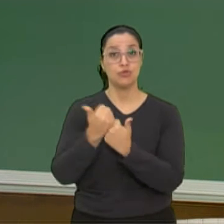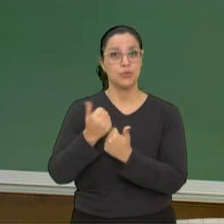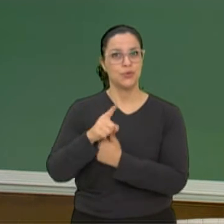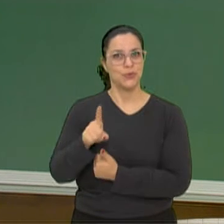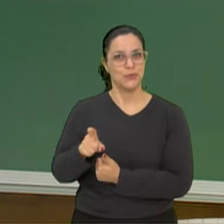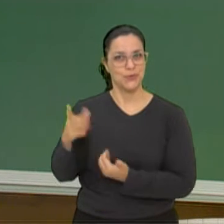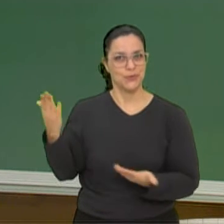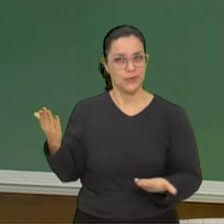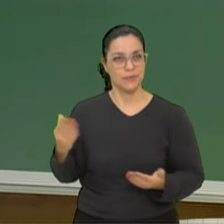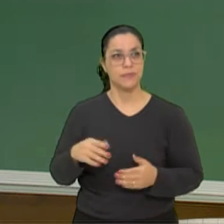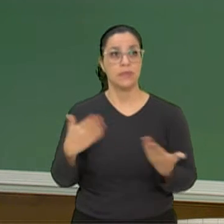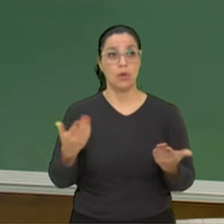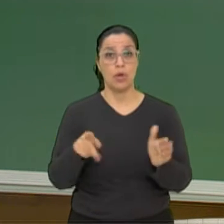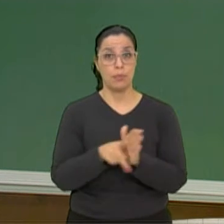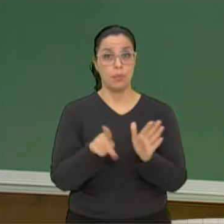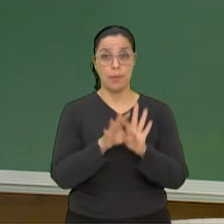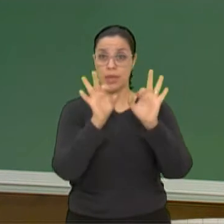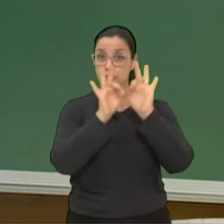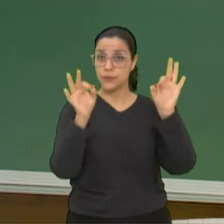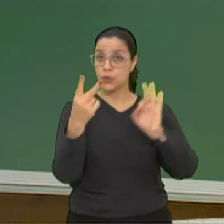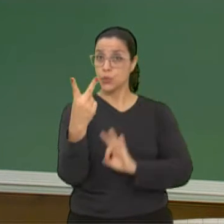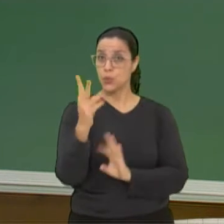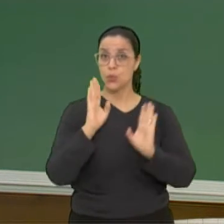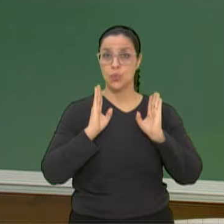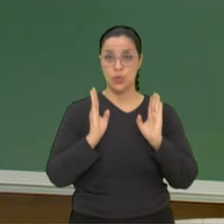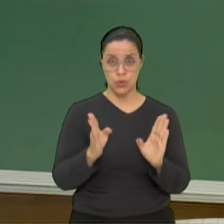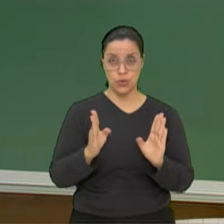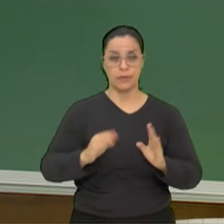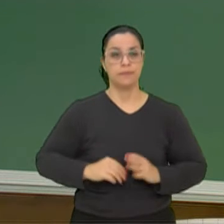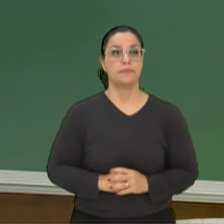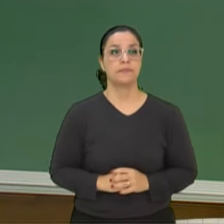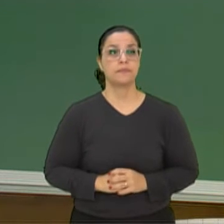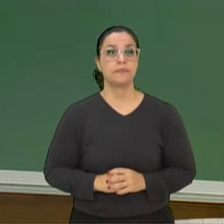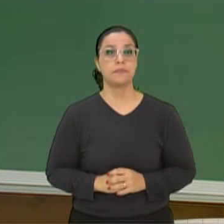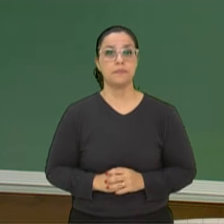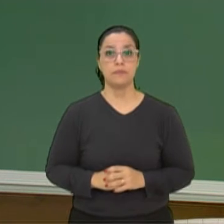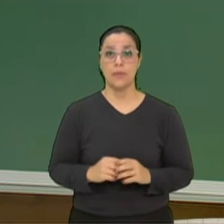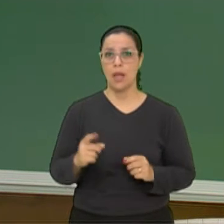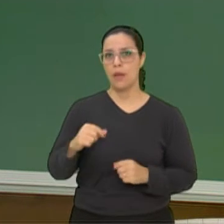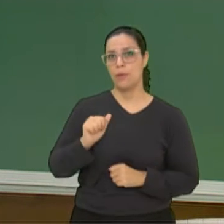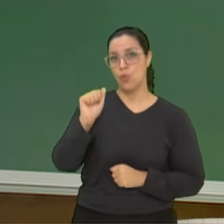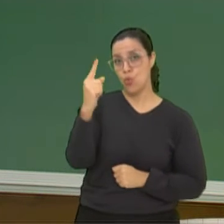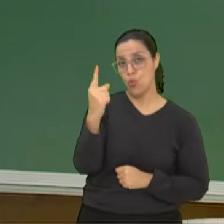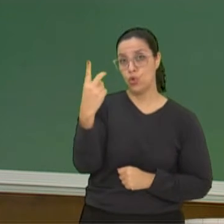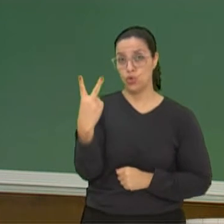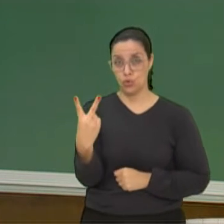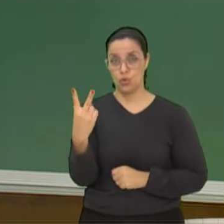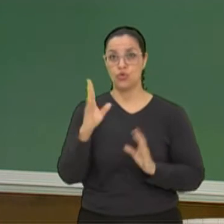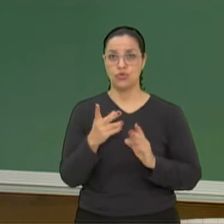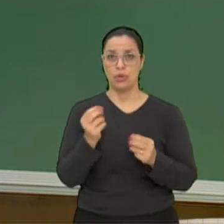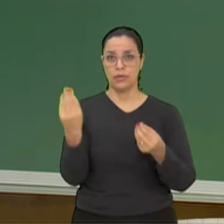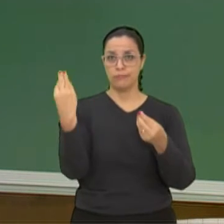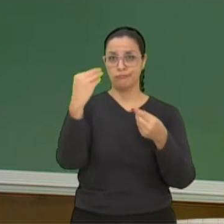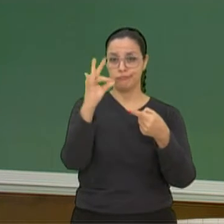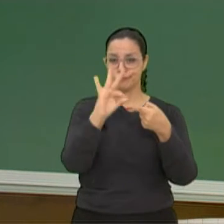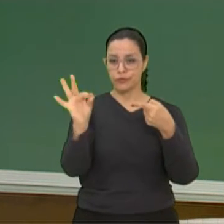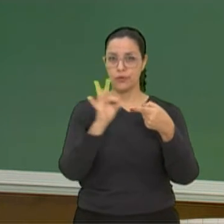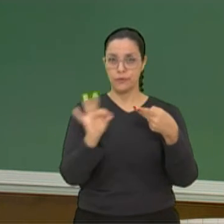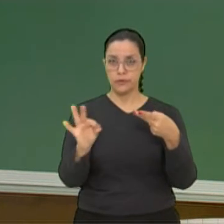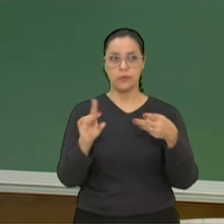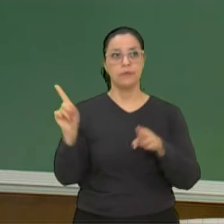Beleza? Então, eu escrevi as duas leis de formação, né? Tanto para a opção 1 quanto para a opção 2.